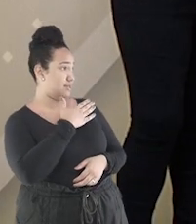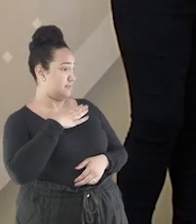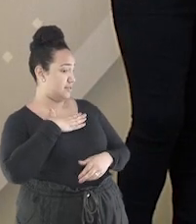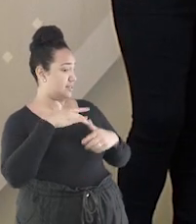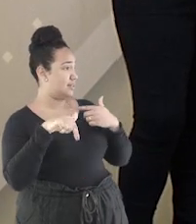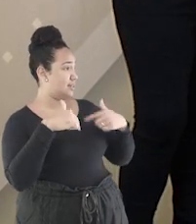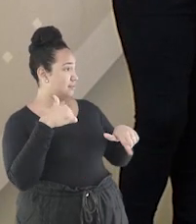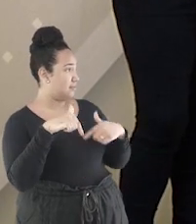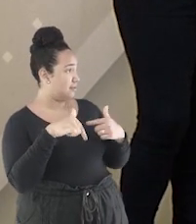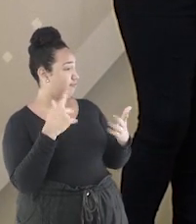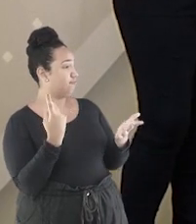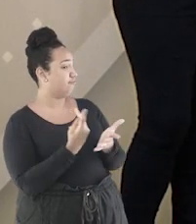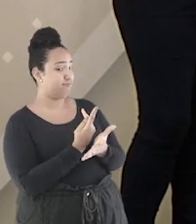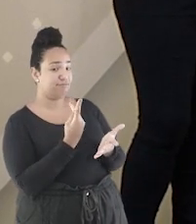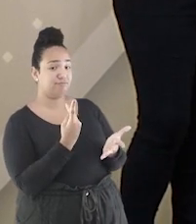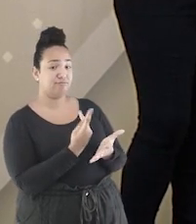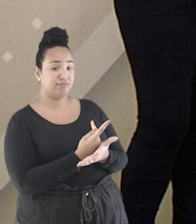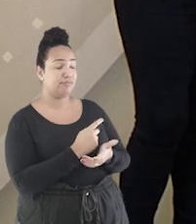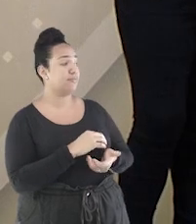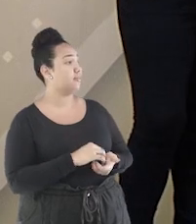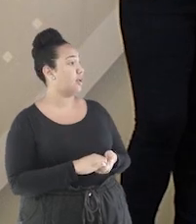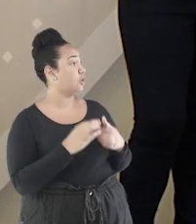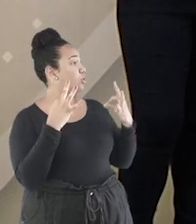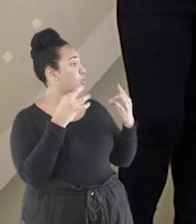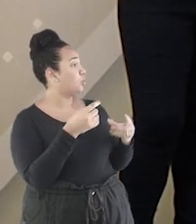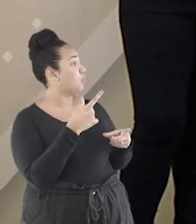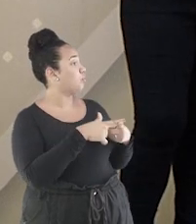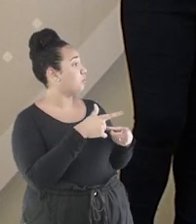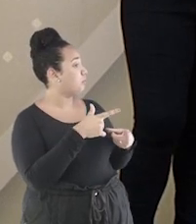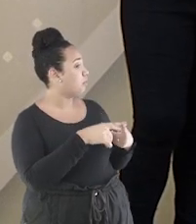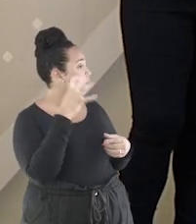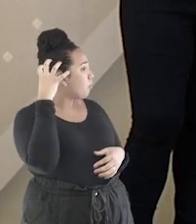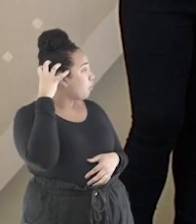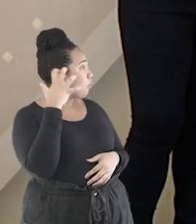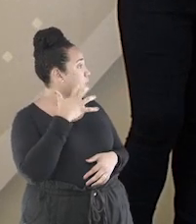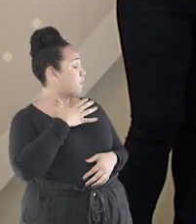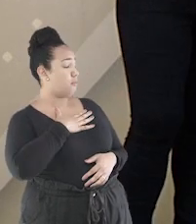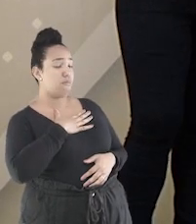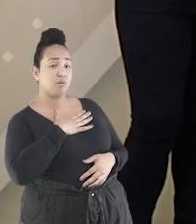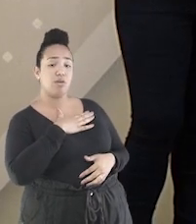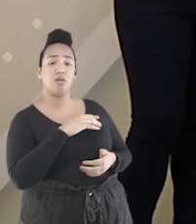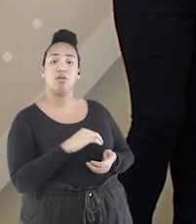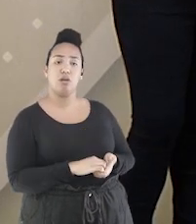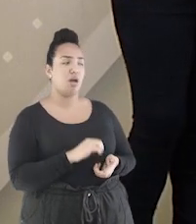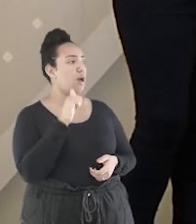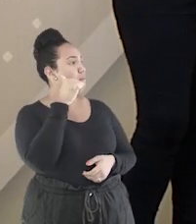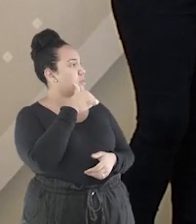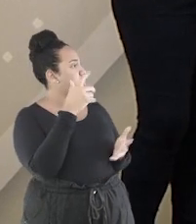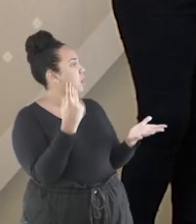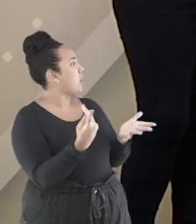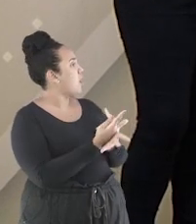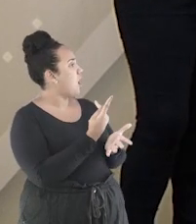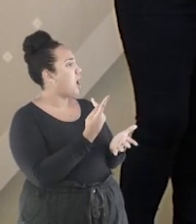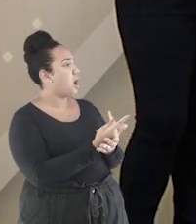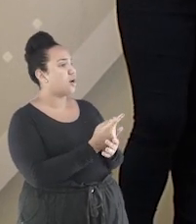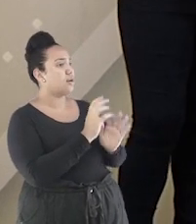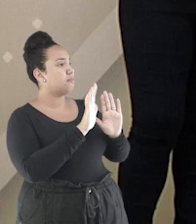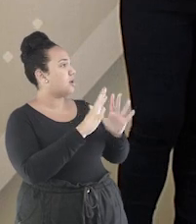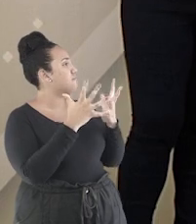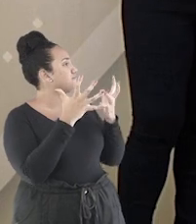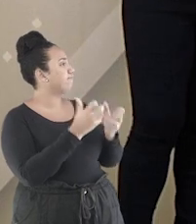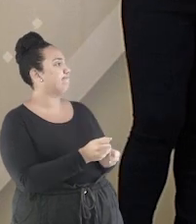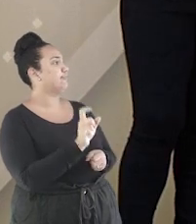toda de trabalho. E o caldo acabou entornando pra mim. Nossa, que situação, hein? Ela estava errada, mas não admitiu os